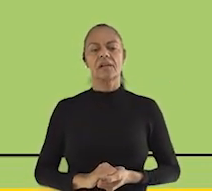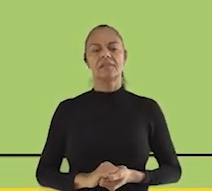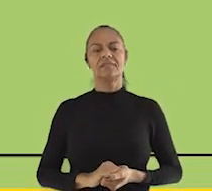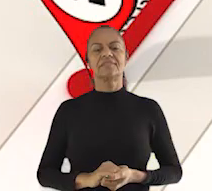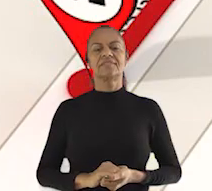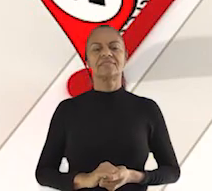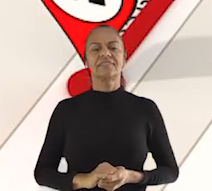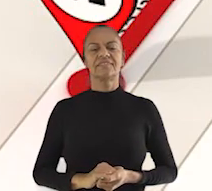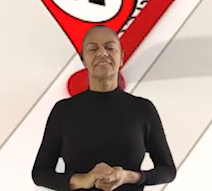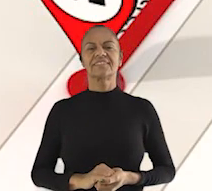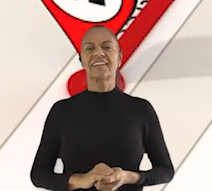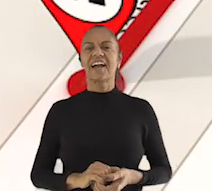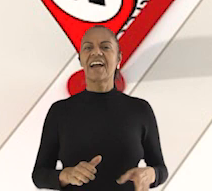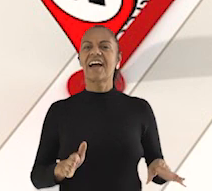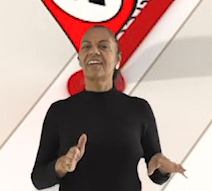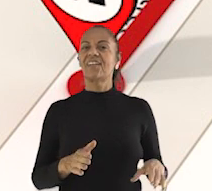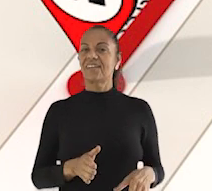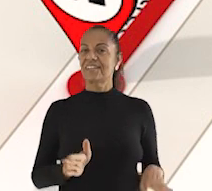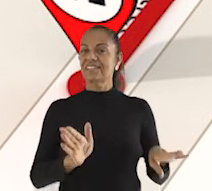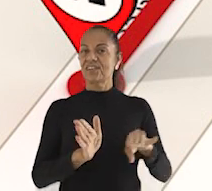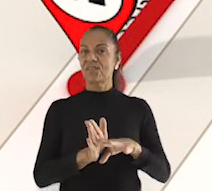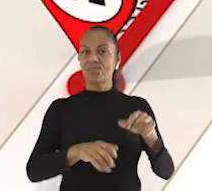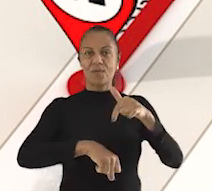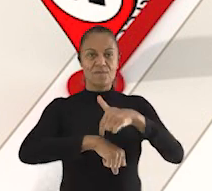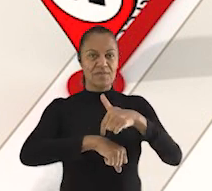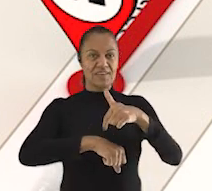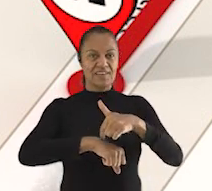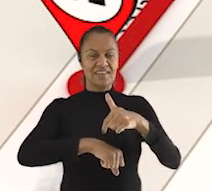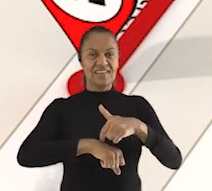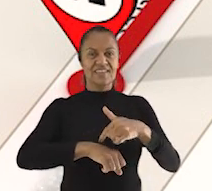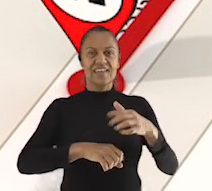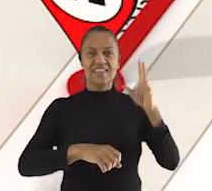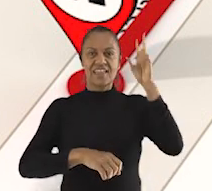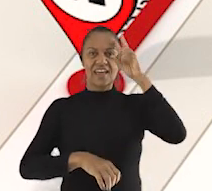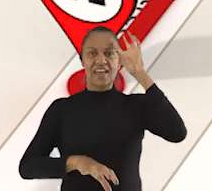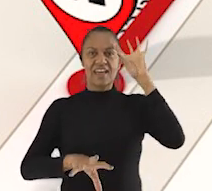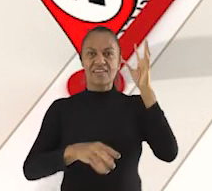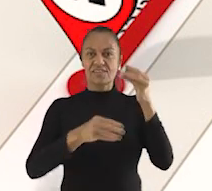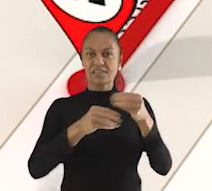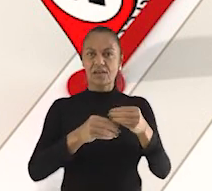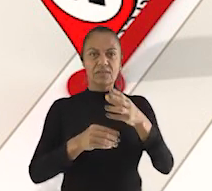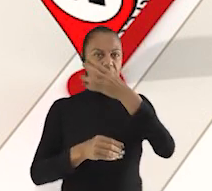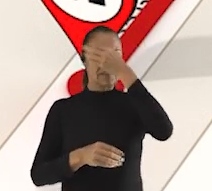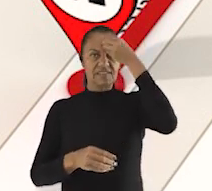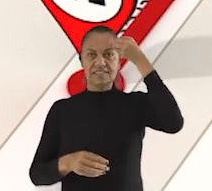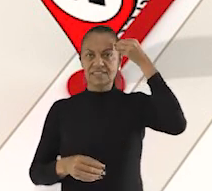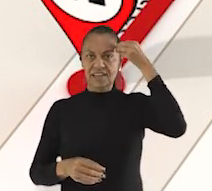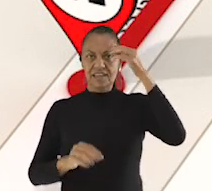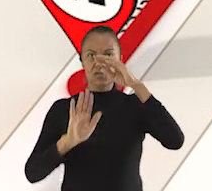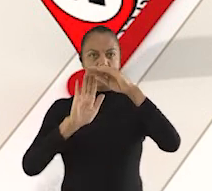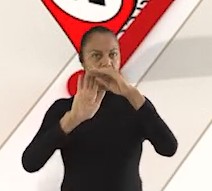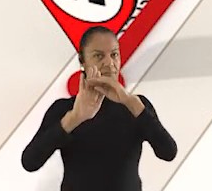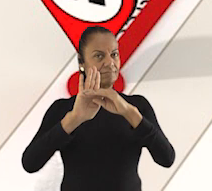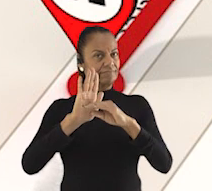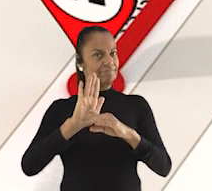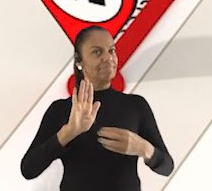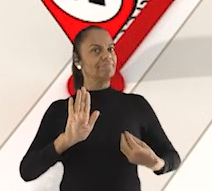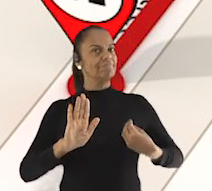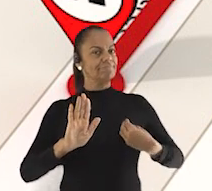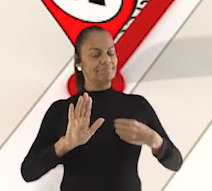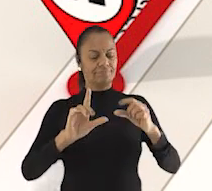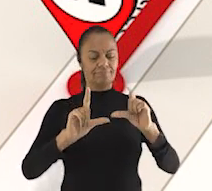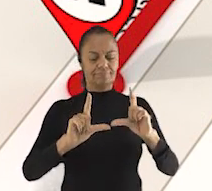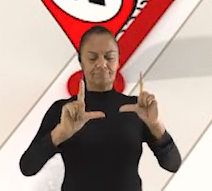pico. Chegou a hora da revisão. Não deixe de registrar a sua presença na aula de hoje, hein? Para isso, é